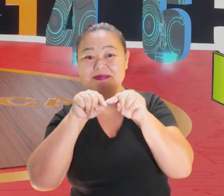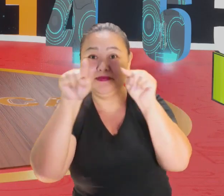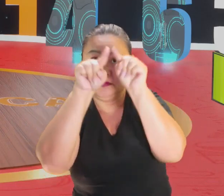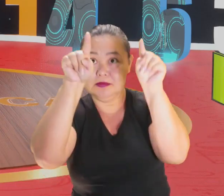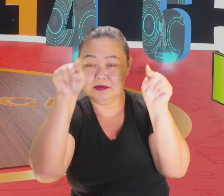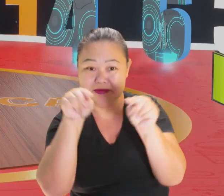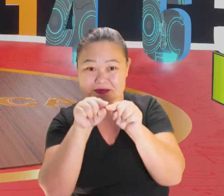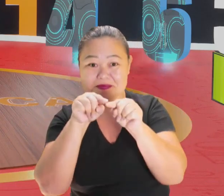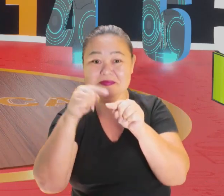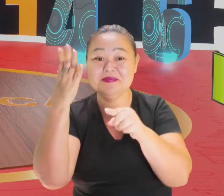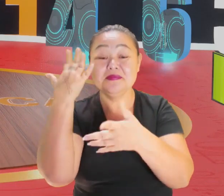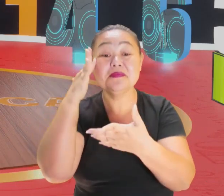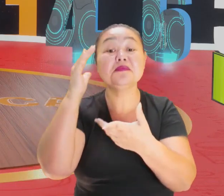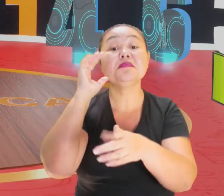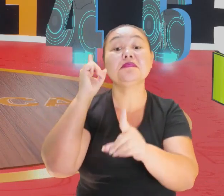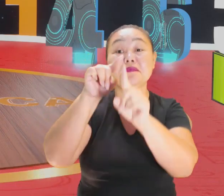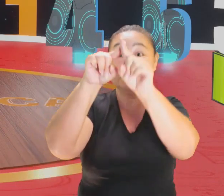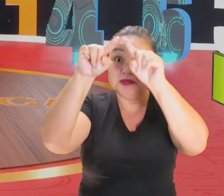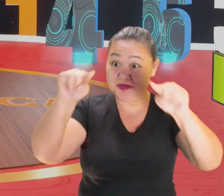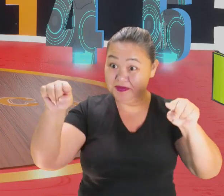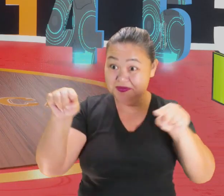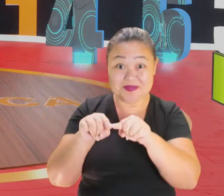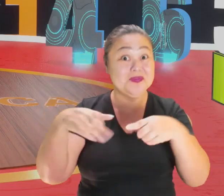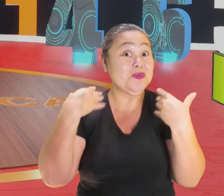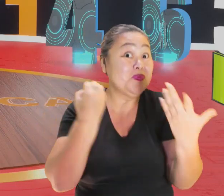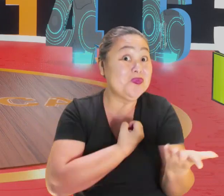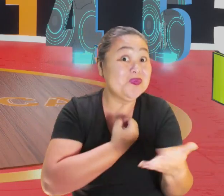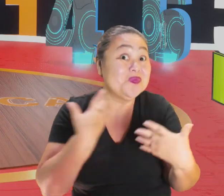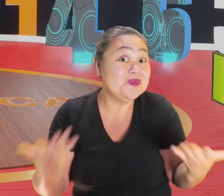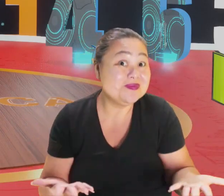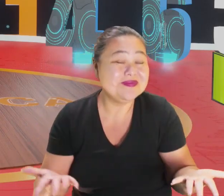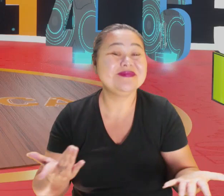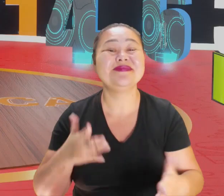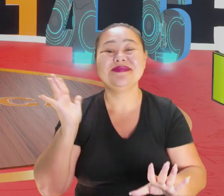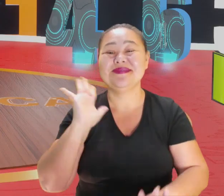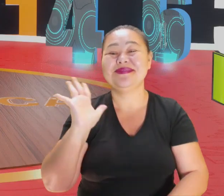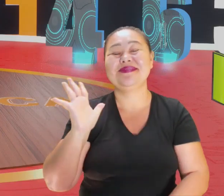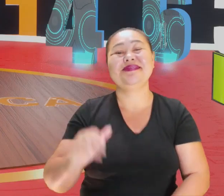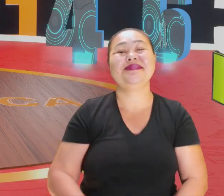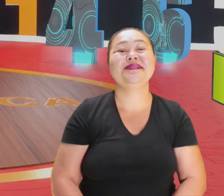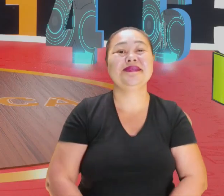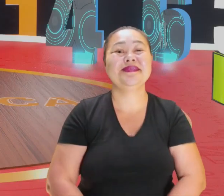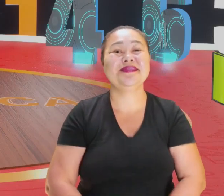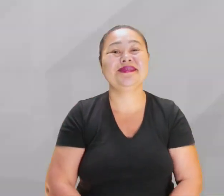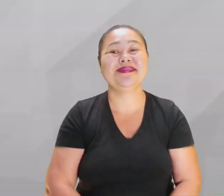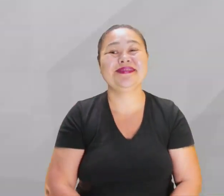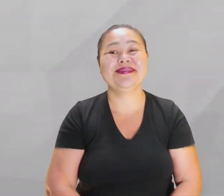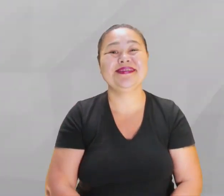quadradinho, o negócio é saber quanto vale o triângulo. Então até mais, até já!